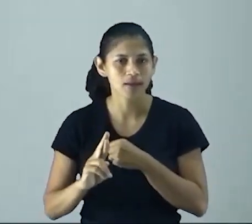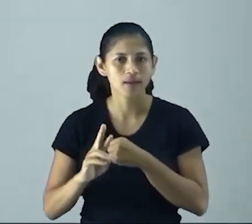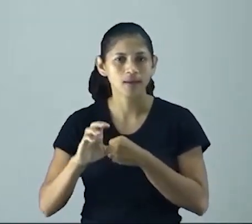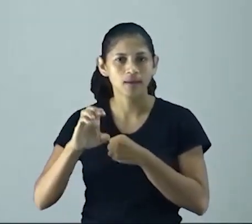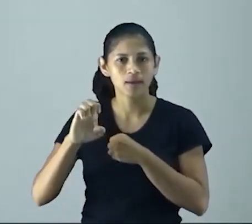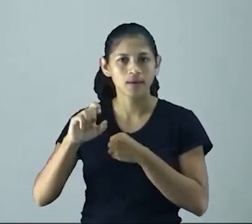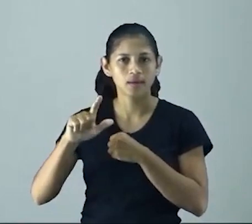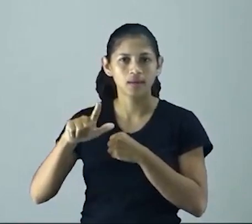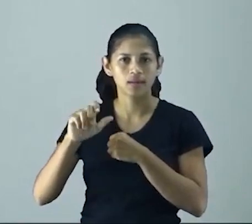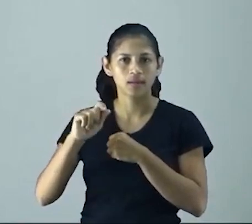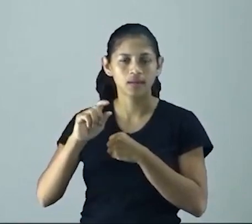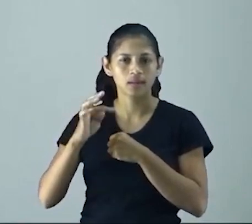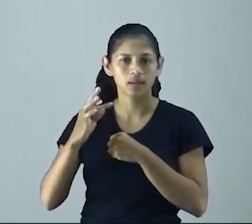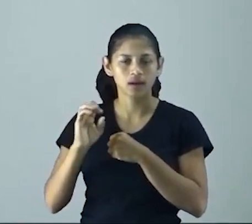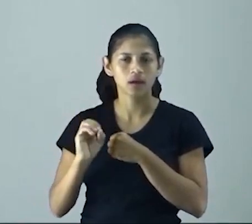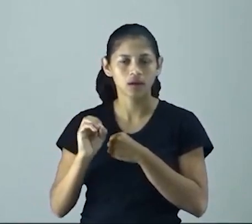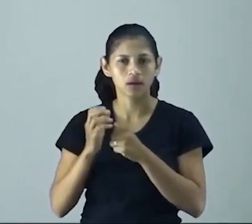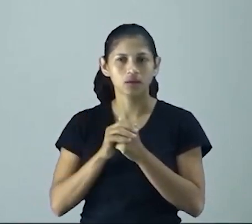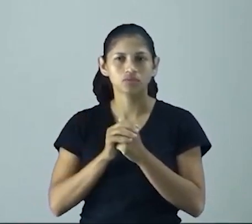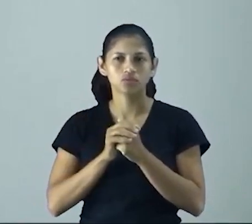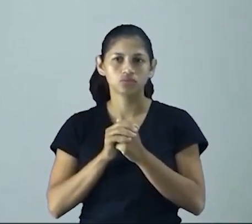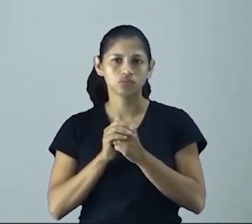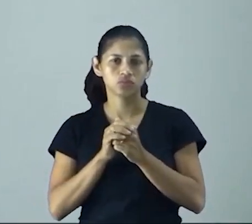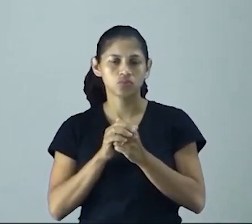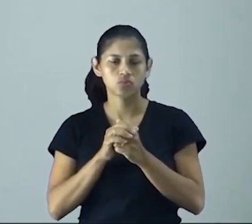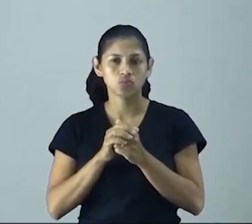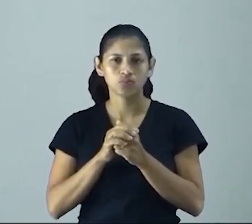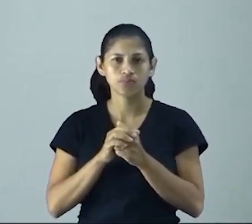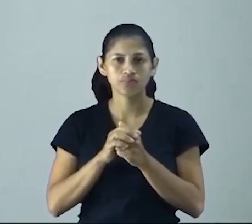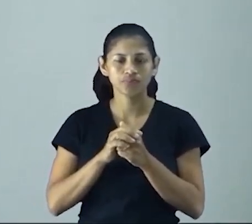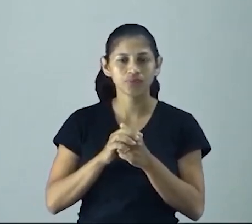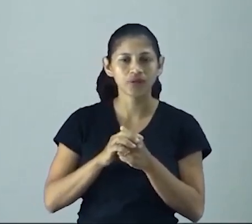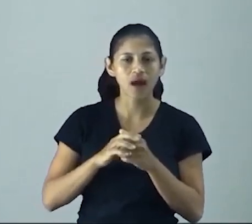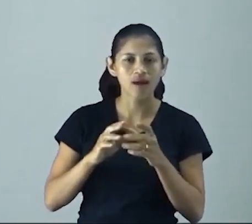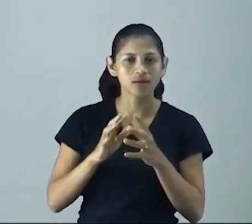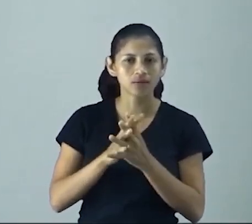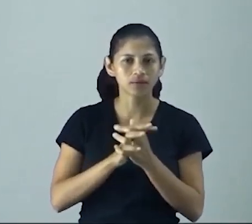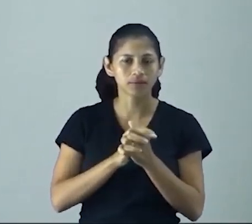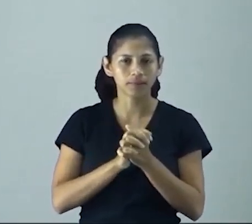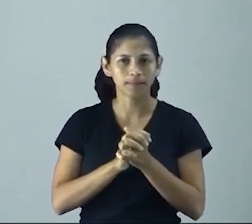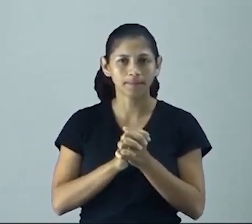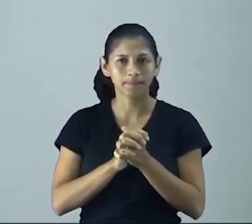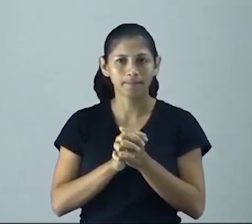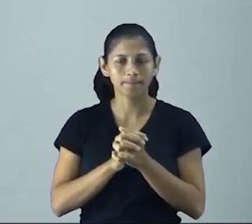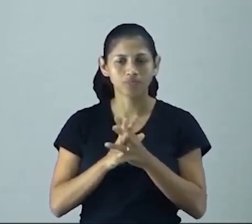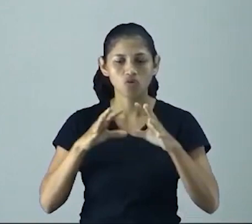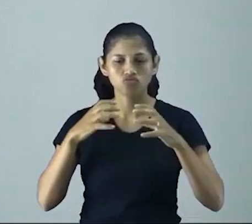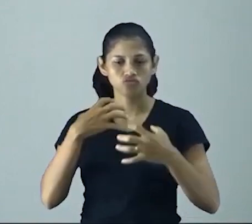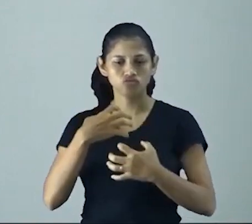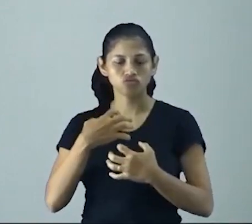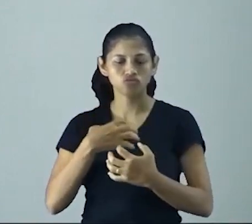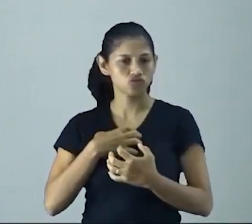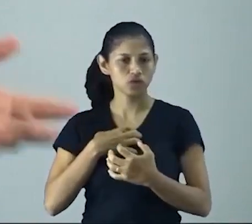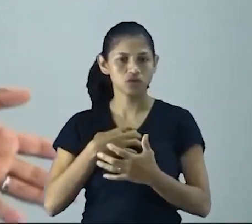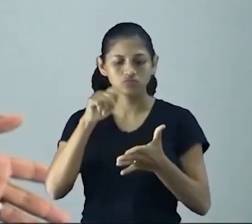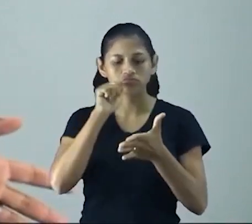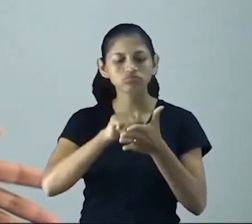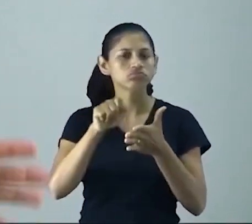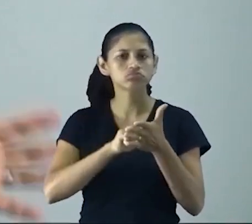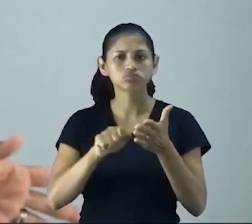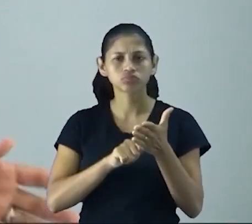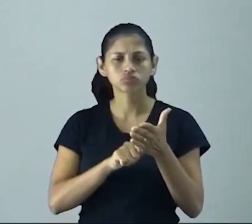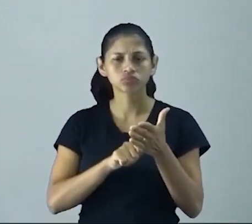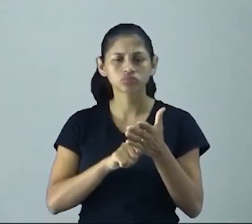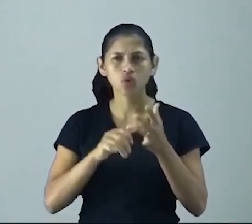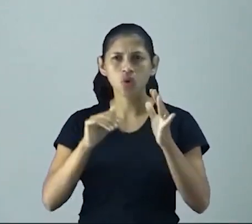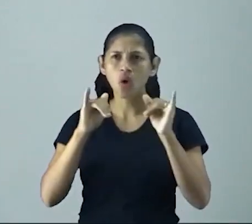textuais são infinitos, né? Infindáveis. Porque é a forma, é o jeito que a pessoa está escrevendo, né? Vai fazendo a